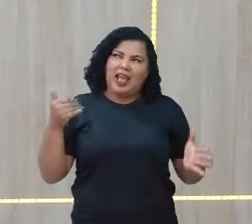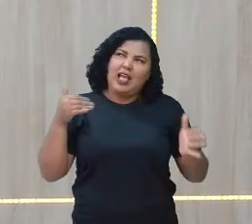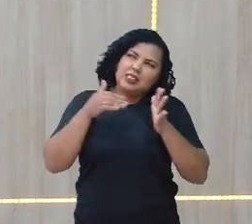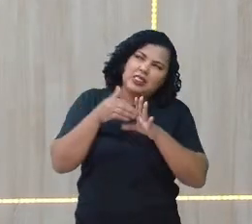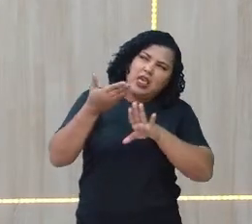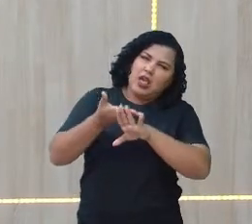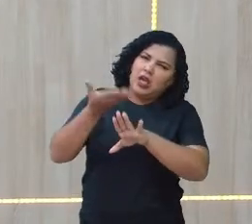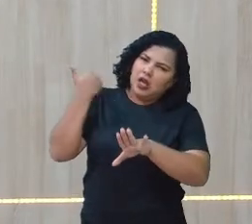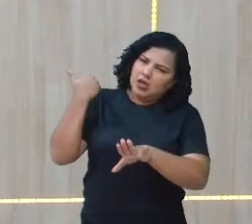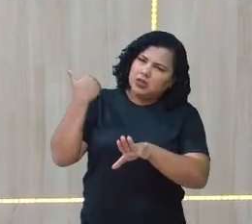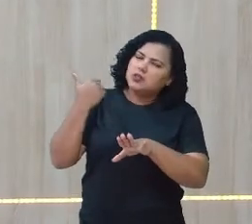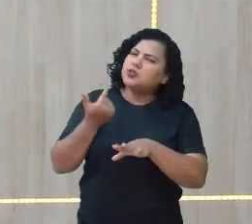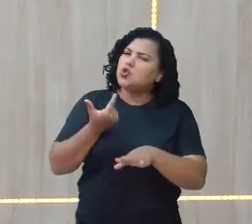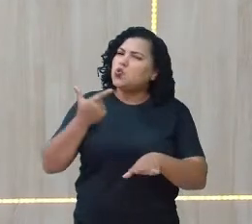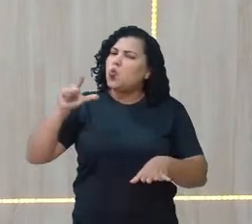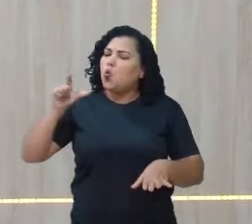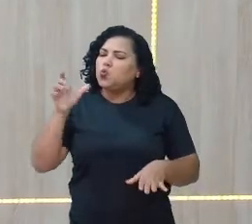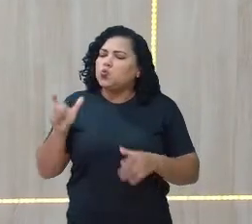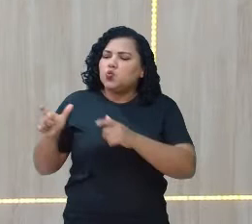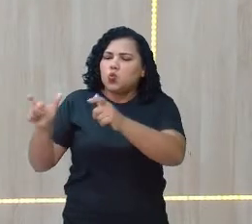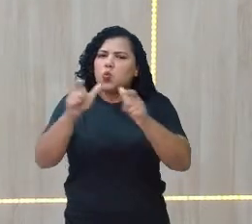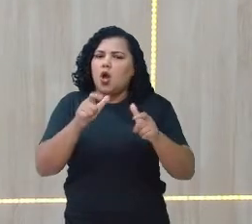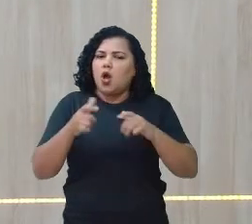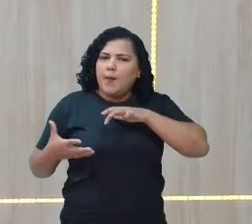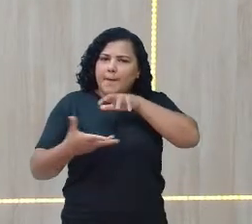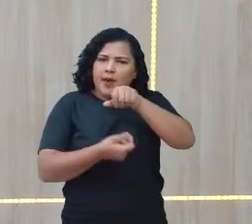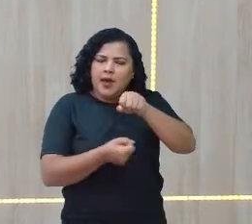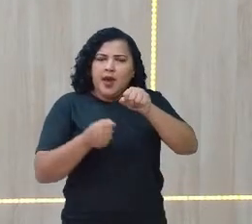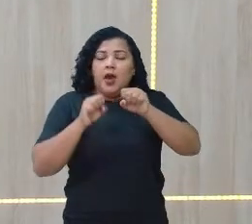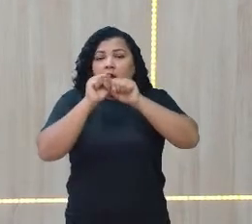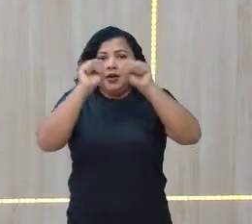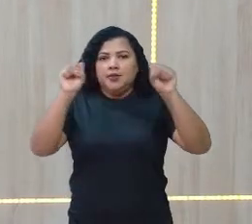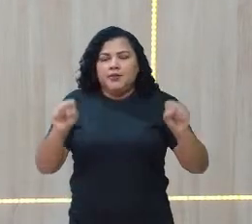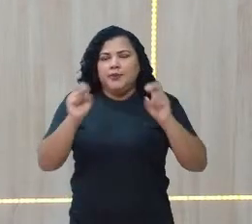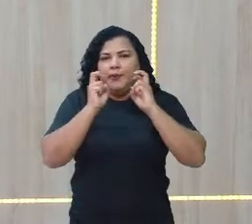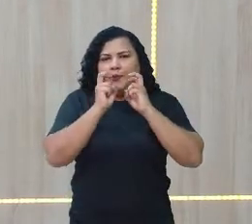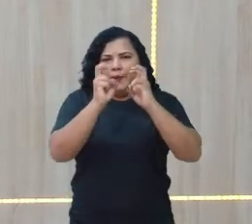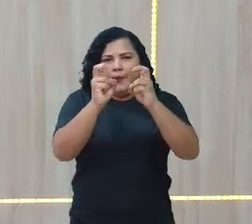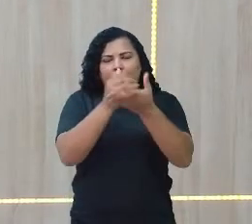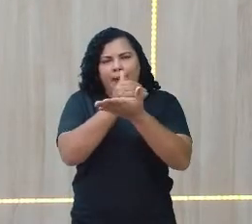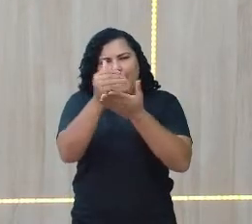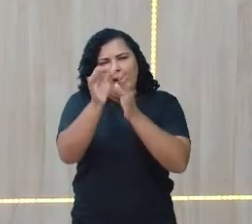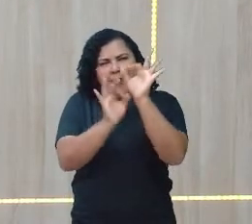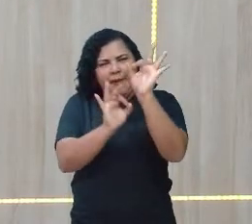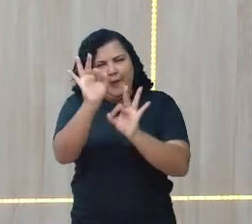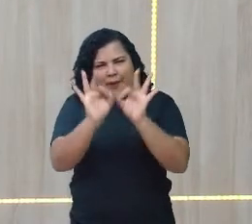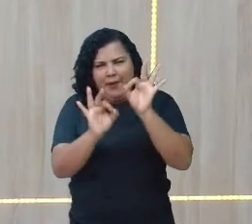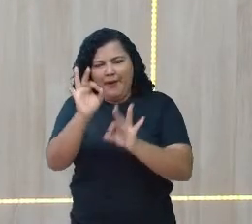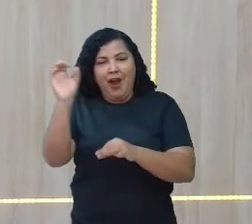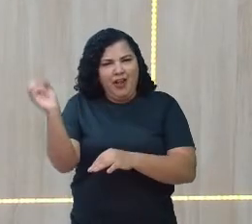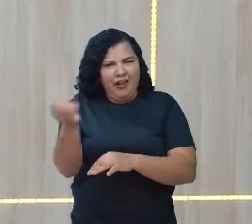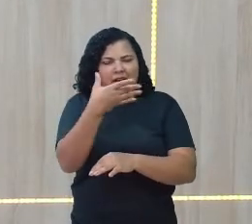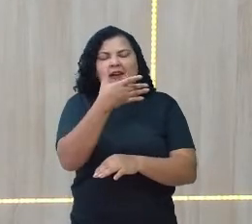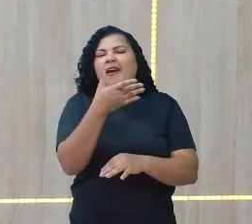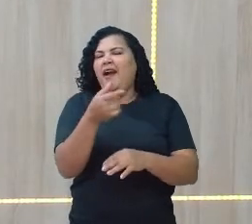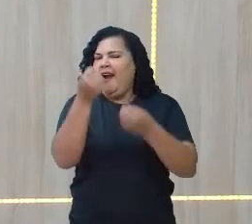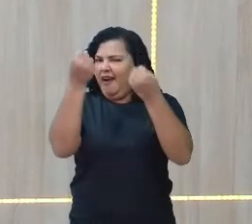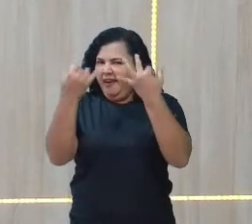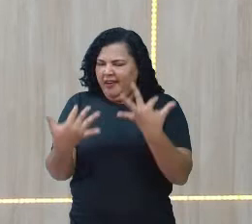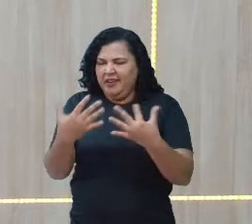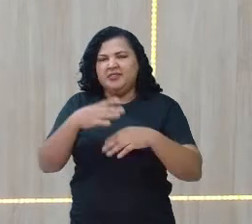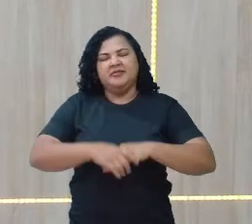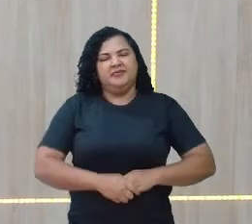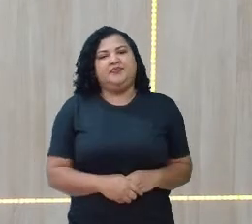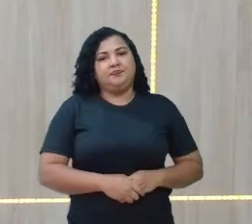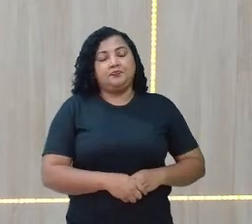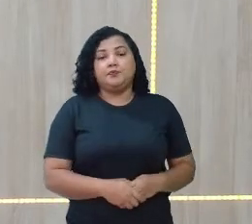antes disso, em outras partes do mundo, o sistema ferroviário ele começou a ser montado. Foi uma das grandes novidades, eu vou falar para vocês. E